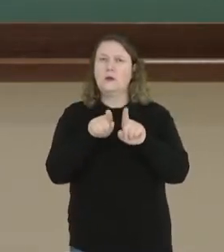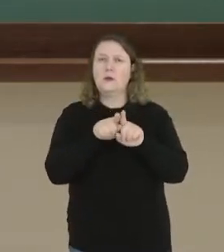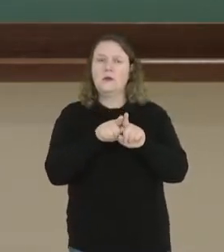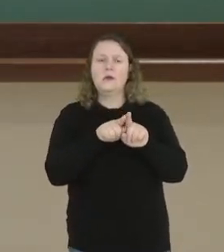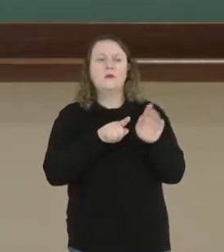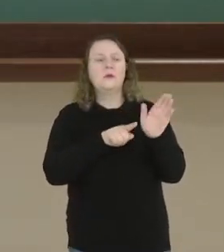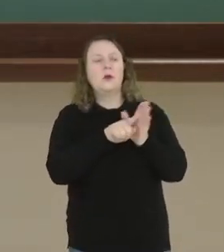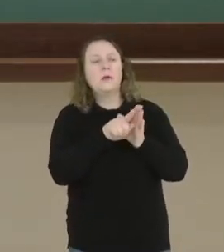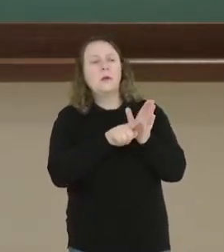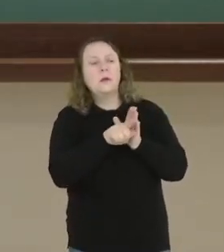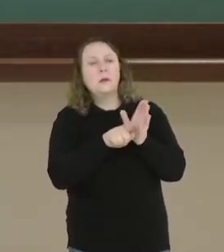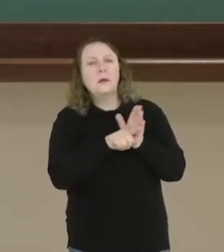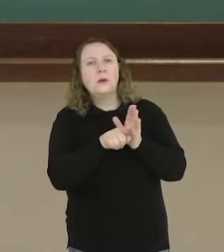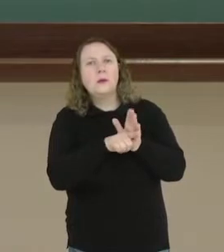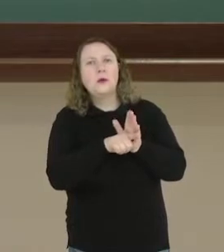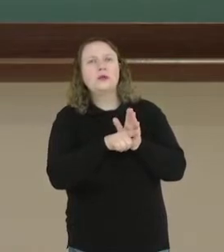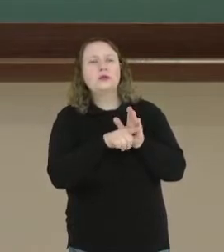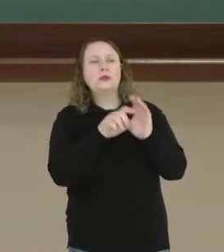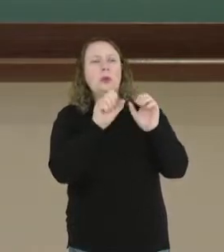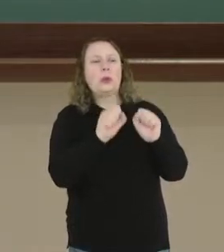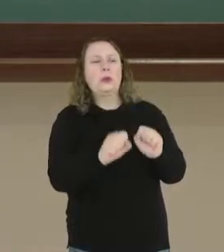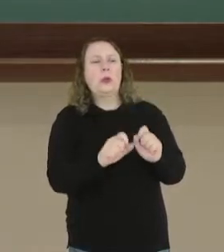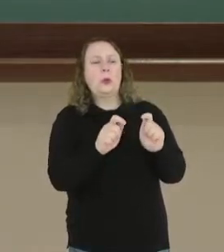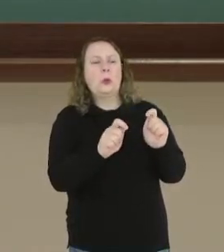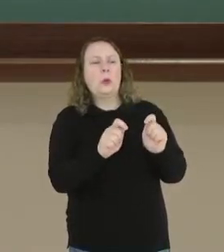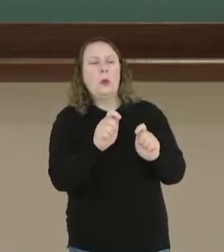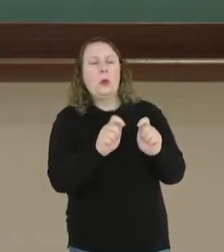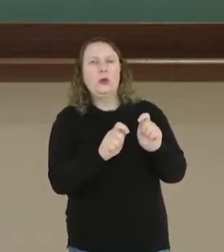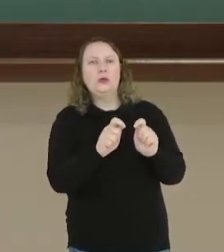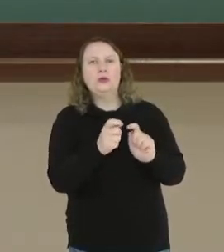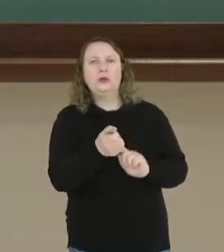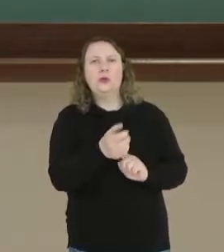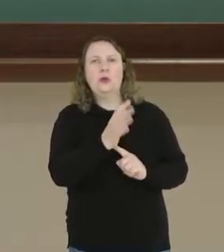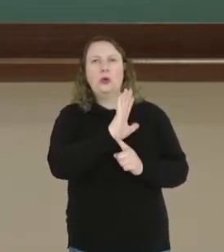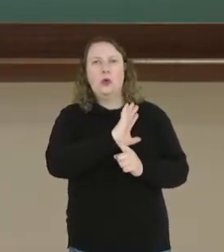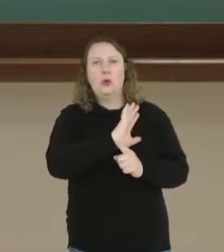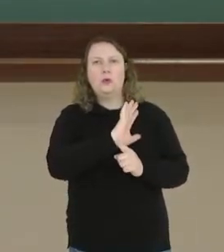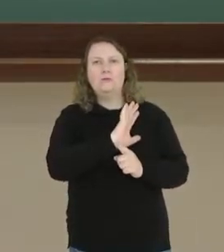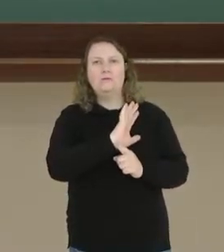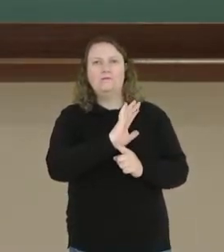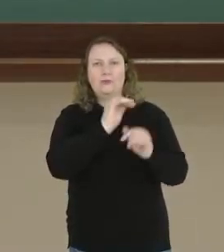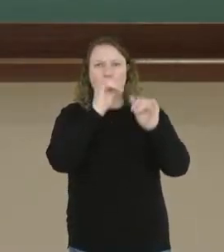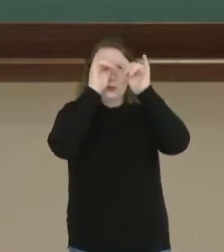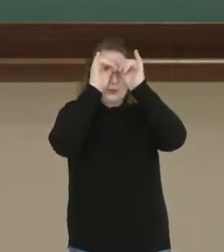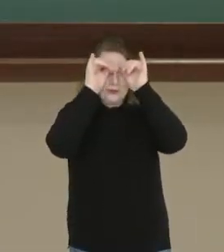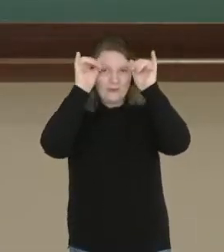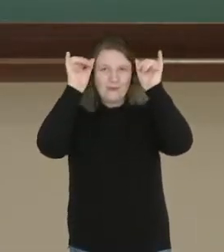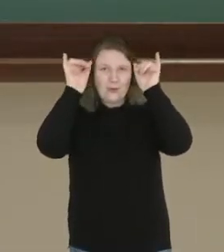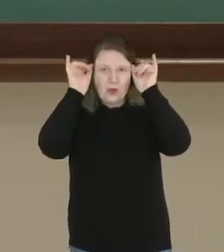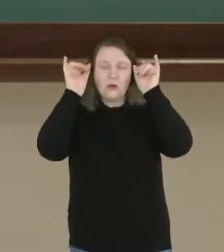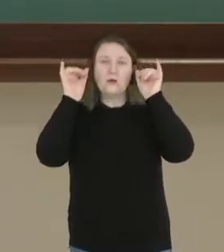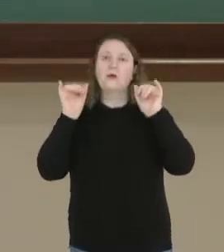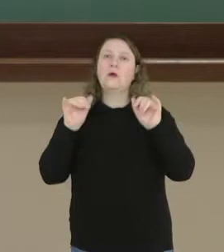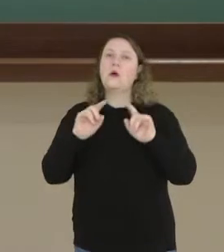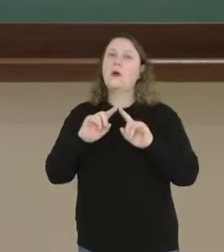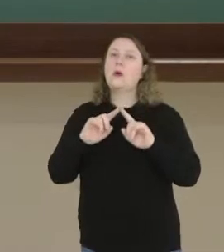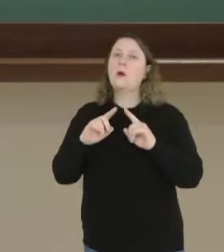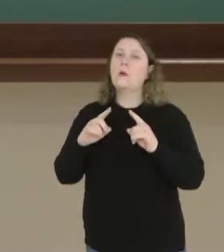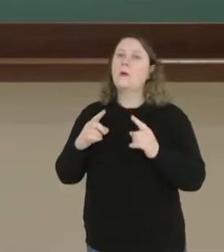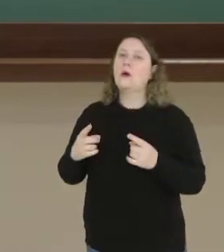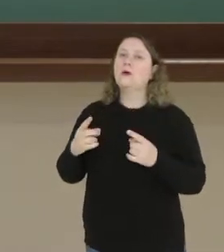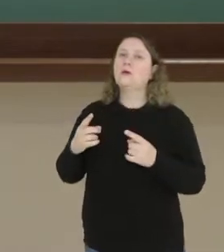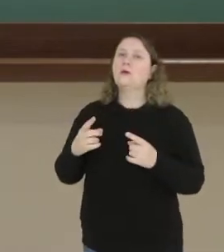questionava as legitimações de poder do Império Romano, e também o cristianismo é monoteísta, acredita em uma crença em um Deus único, enquanto